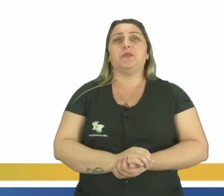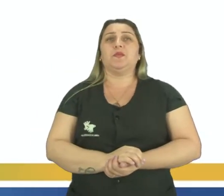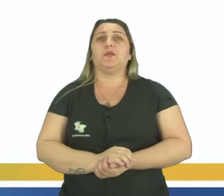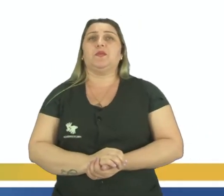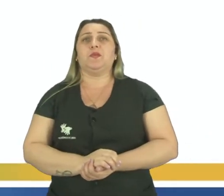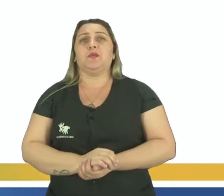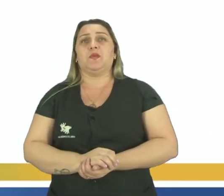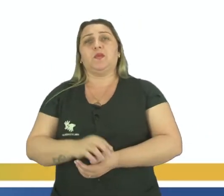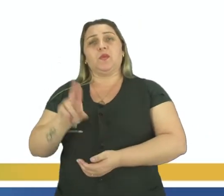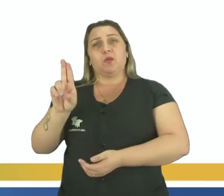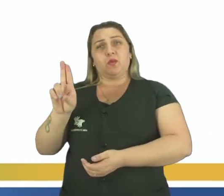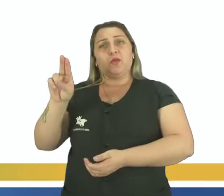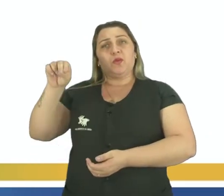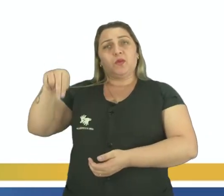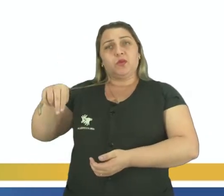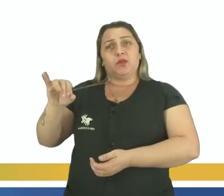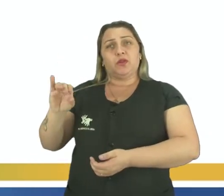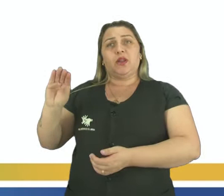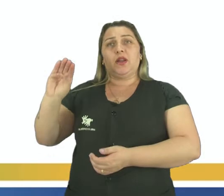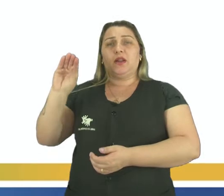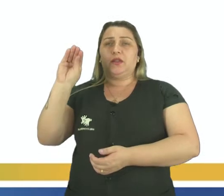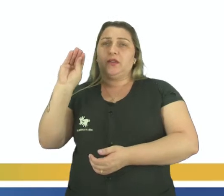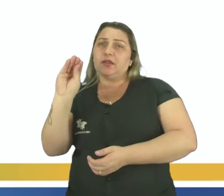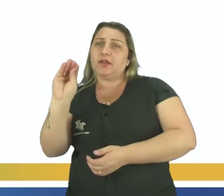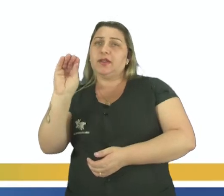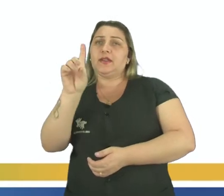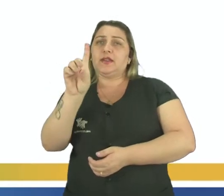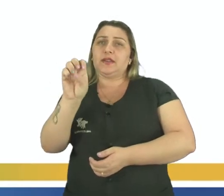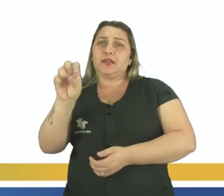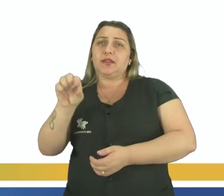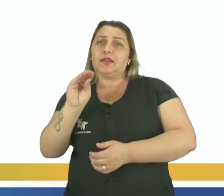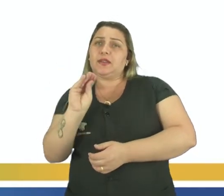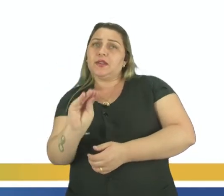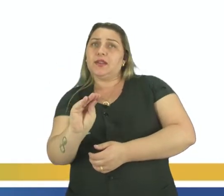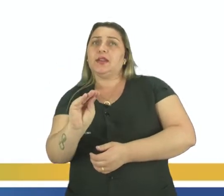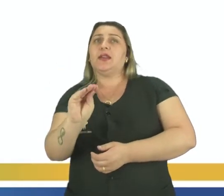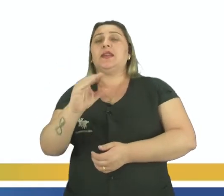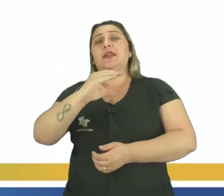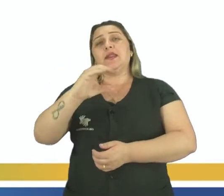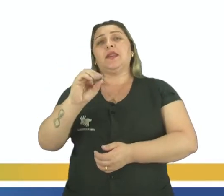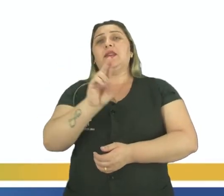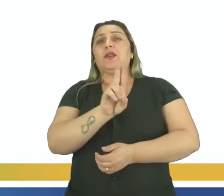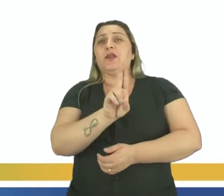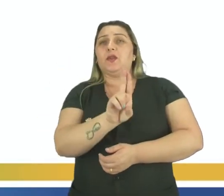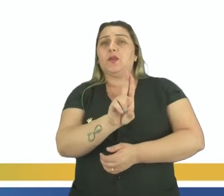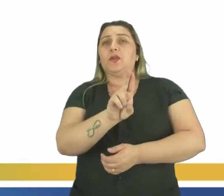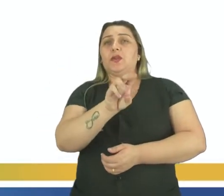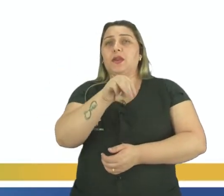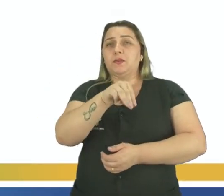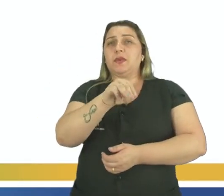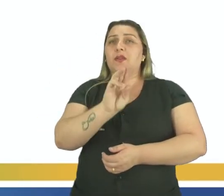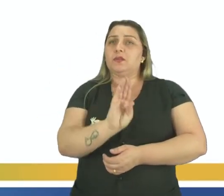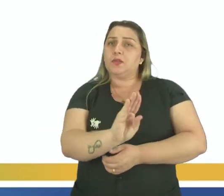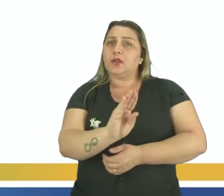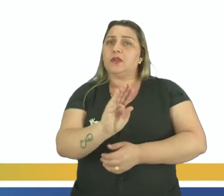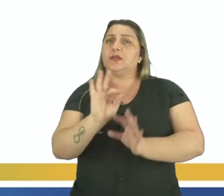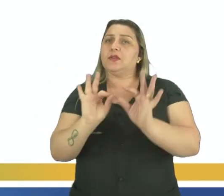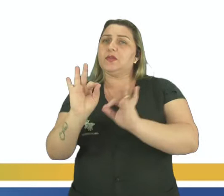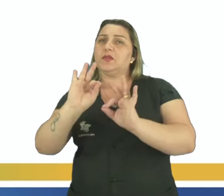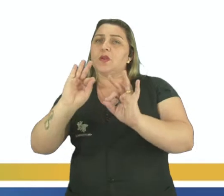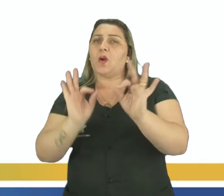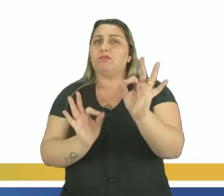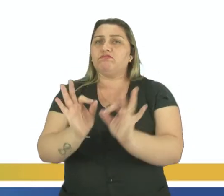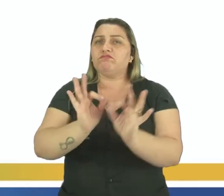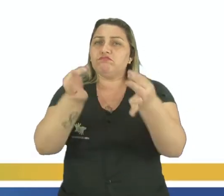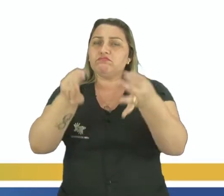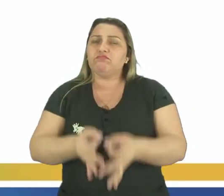unidade na unidade, dezena nas dezenas, centena nas centenas e unidade de milhar nas unidades de milhar.